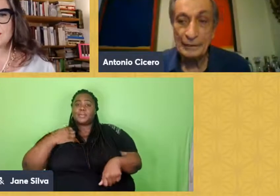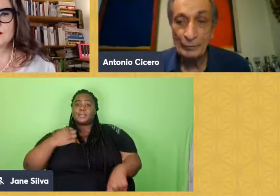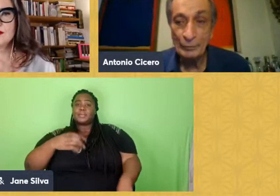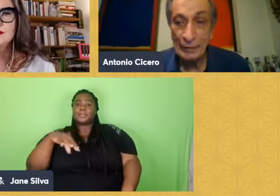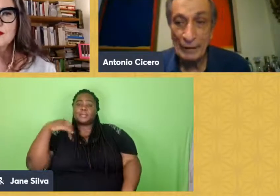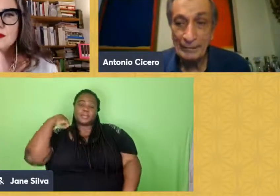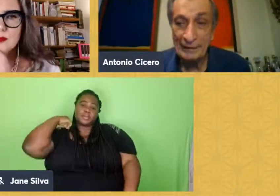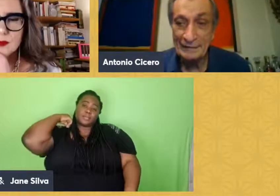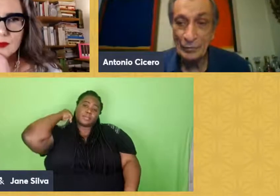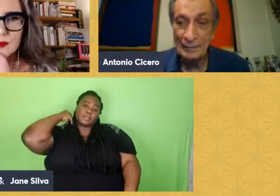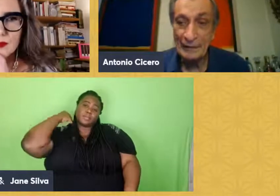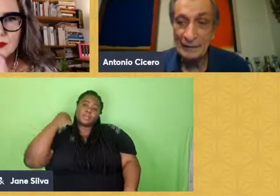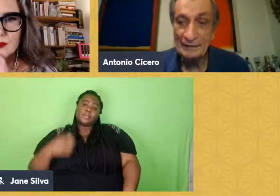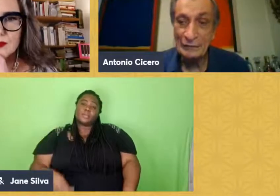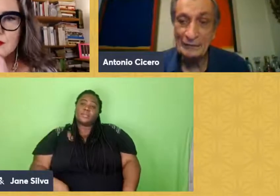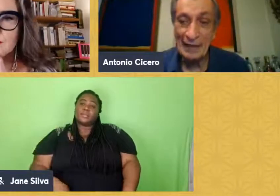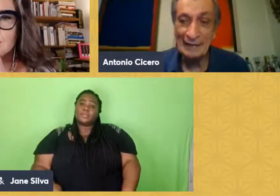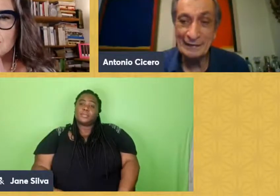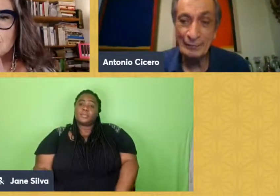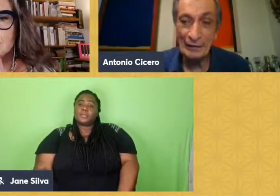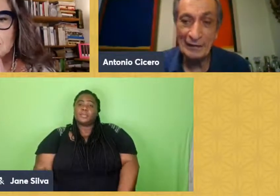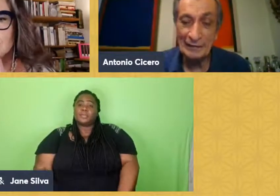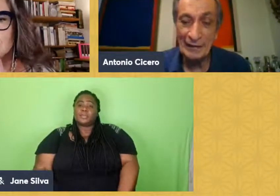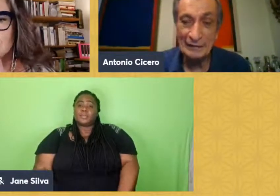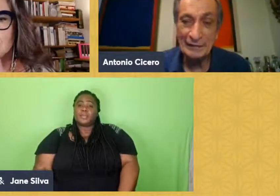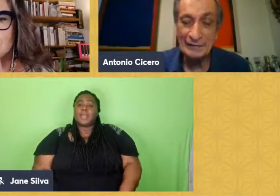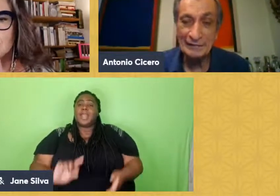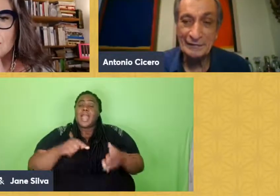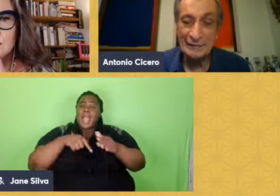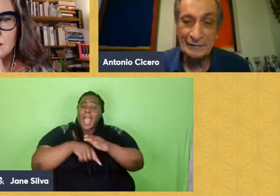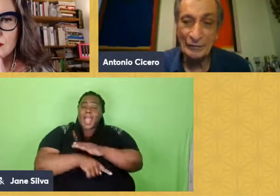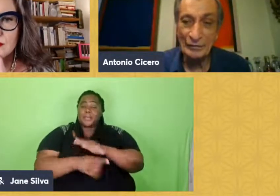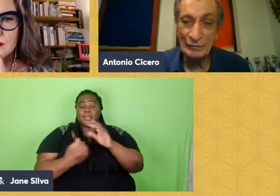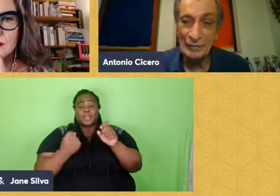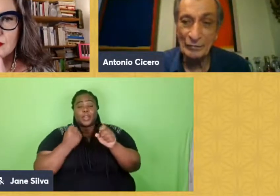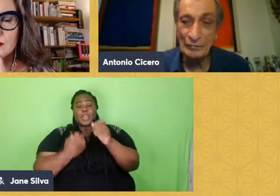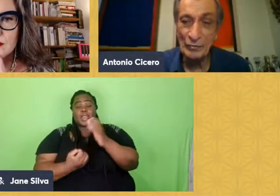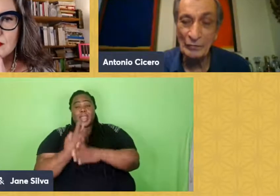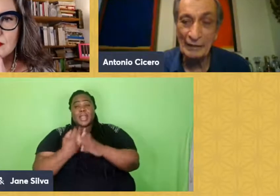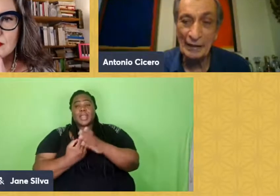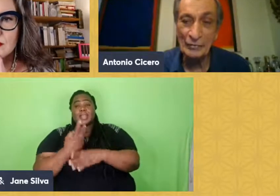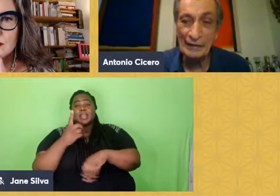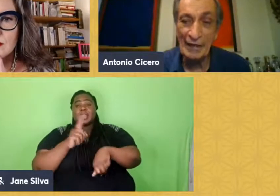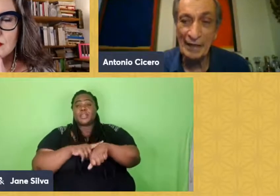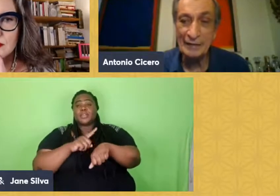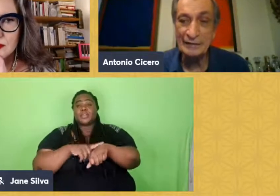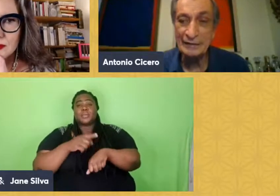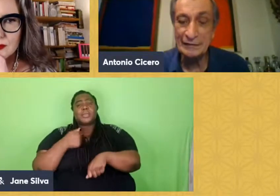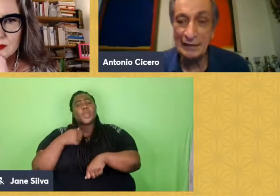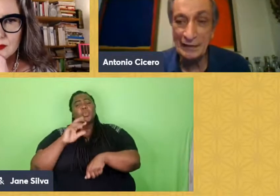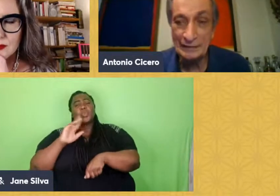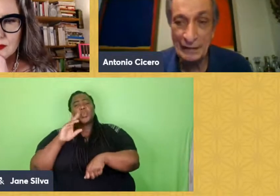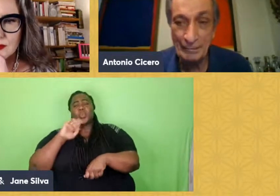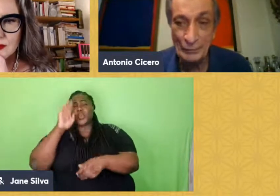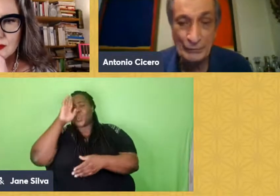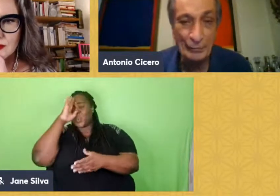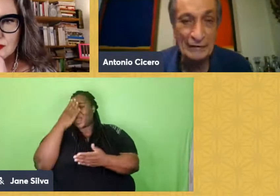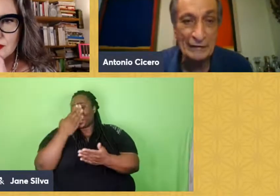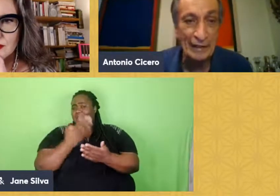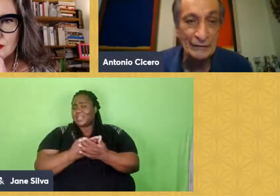O tempo, a imersão para a criação da atemporalidade da existência, eu não creio que exista